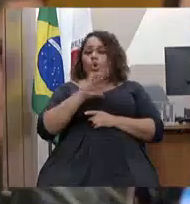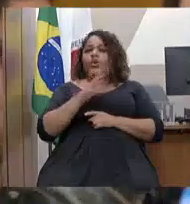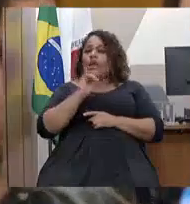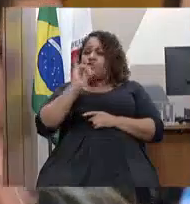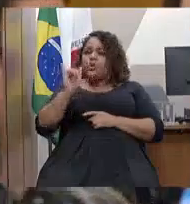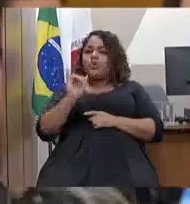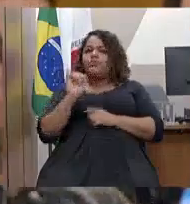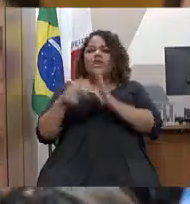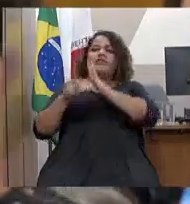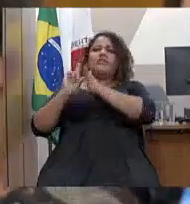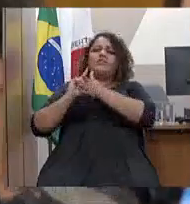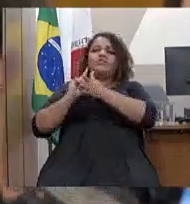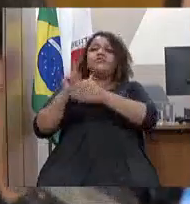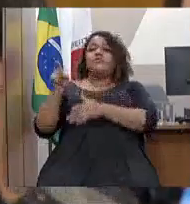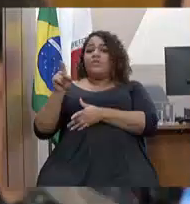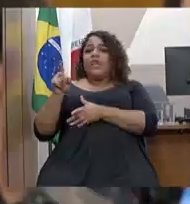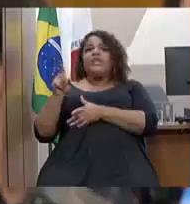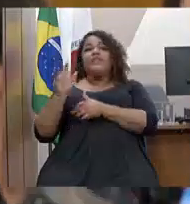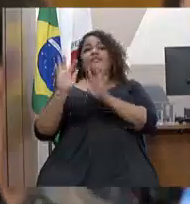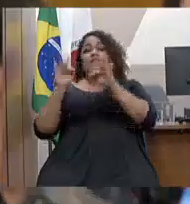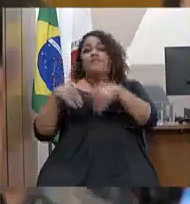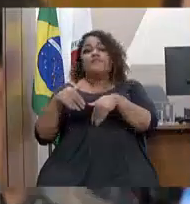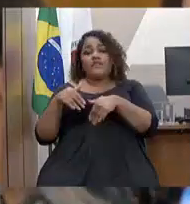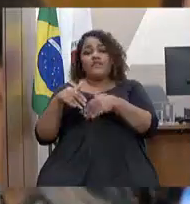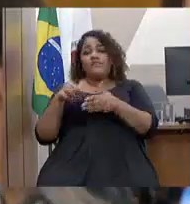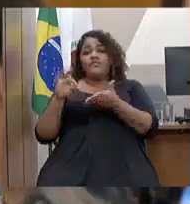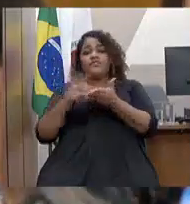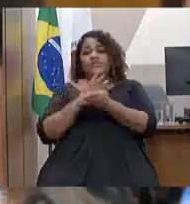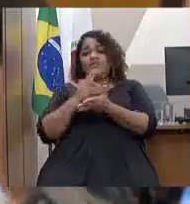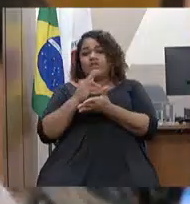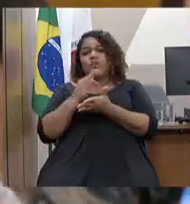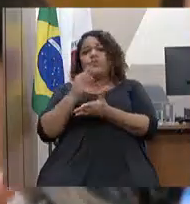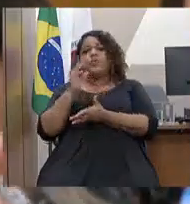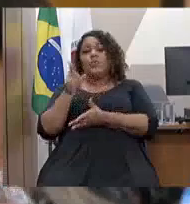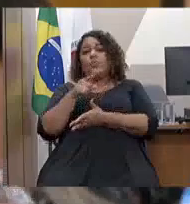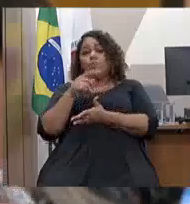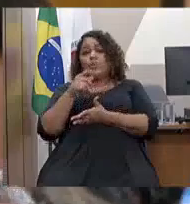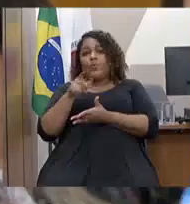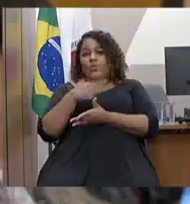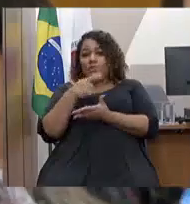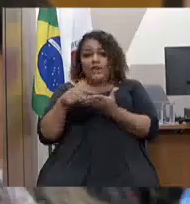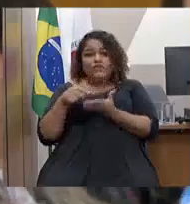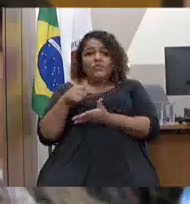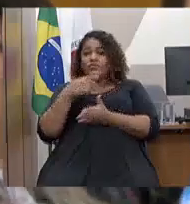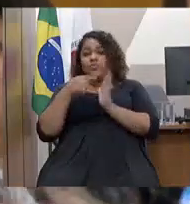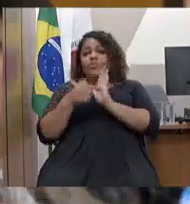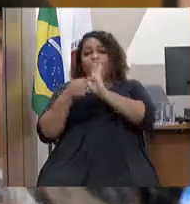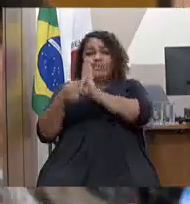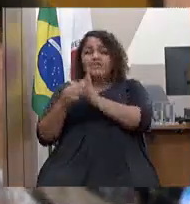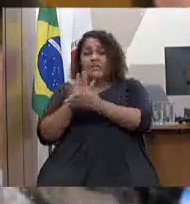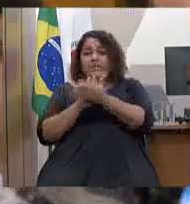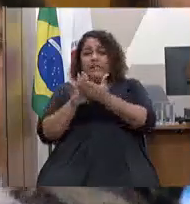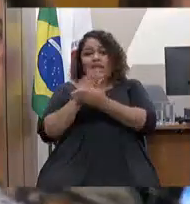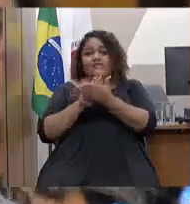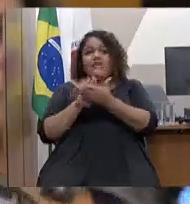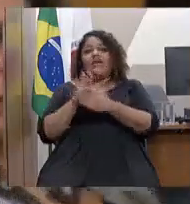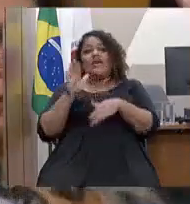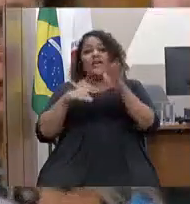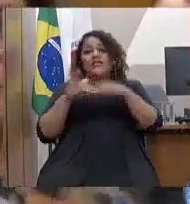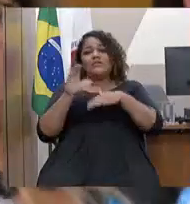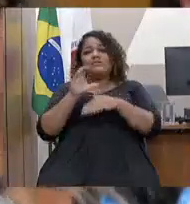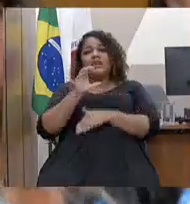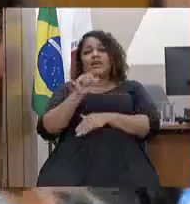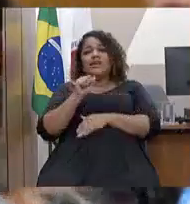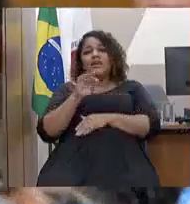com o fim da rescisão contratual o trabalhador não apresenta mais nada a gente fazia uma Cat fazer uma muitas vezes fazer a carta do acidente